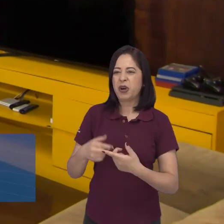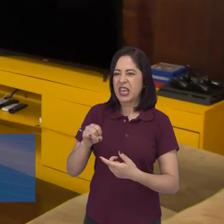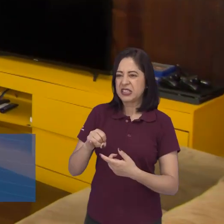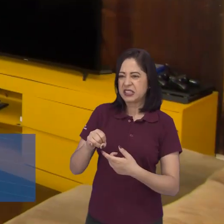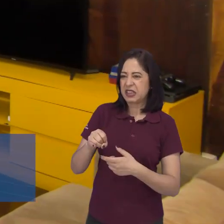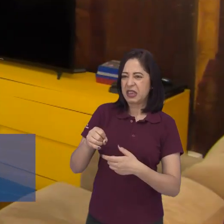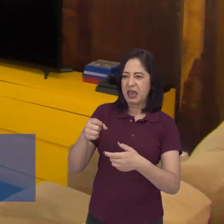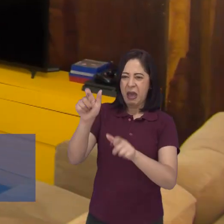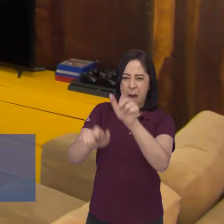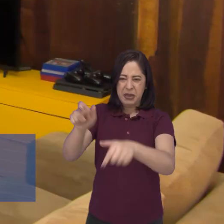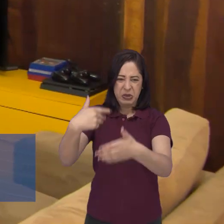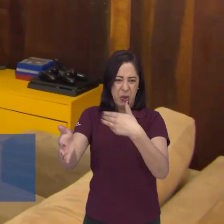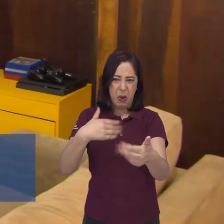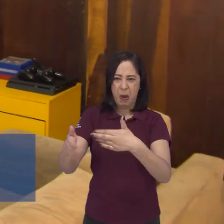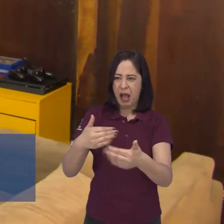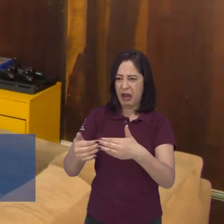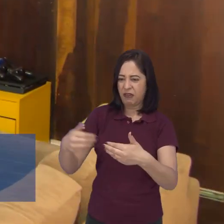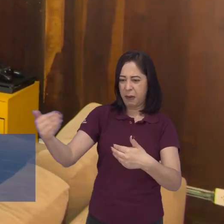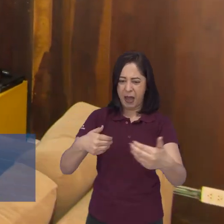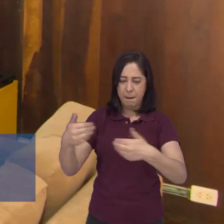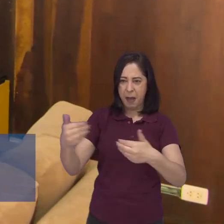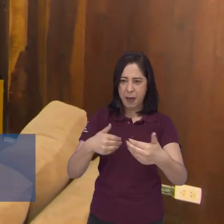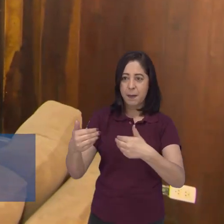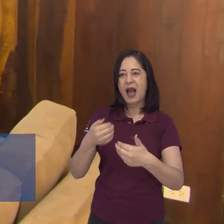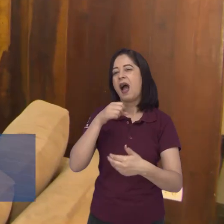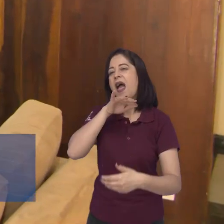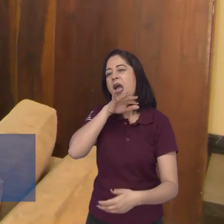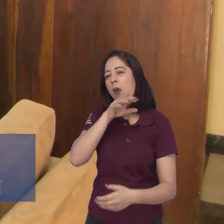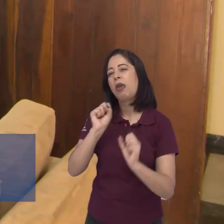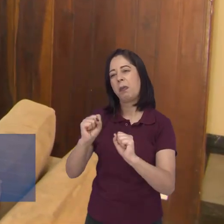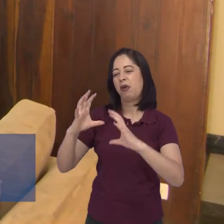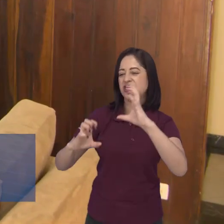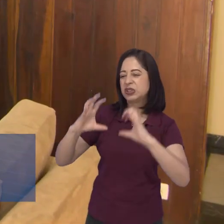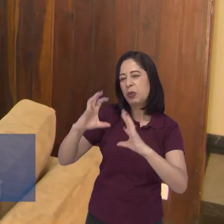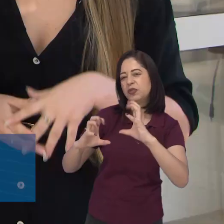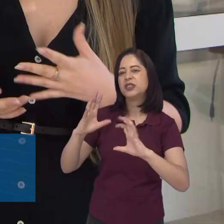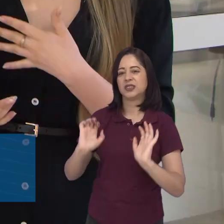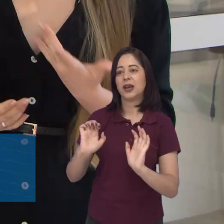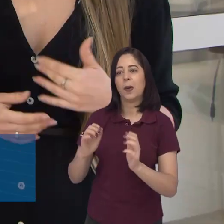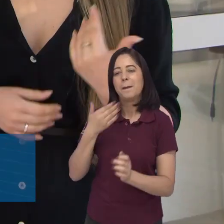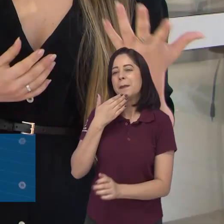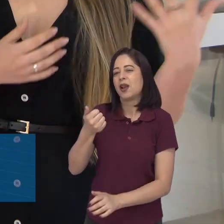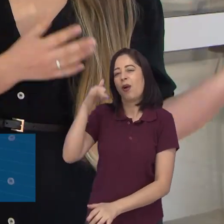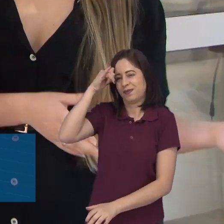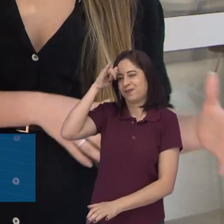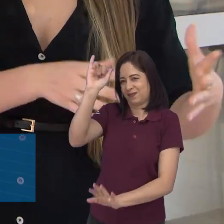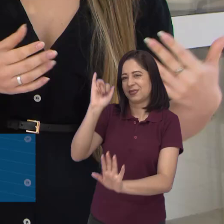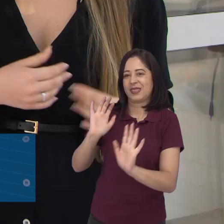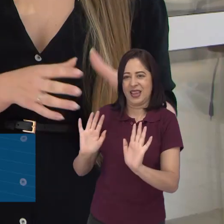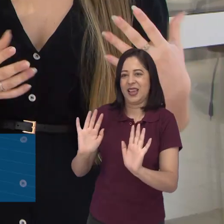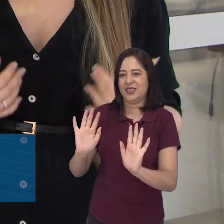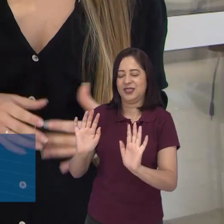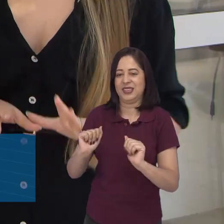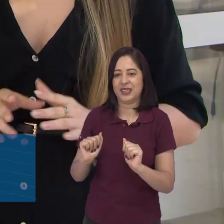ficaria legal, não fica legal para quem está morando aqui. A gente tem pessoas que moram aqui com a gente há muitos anos. Então, né, em respeito a